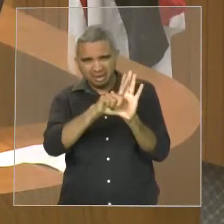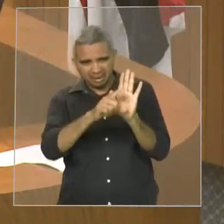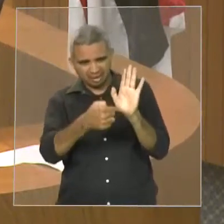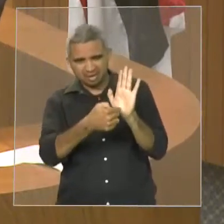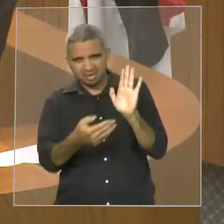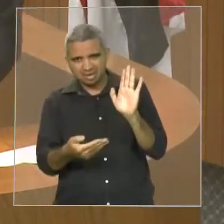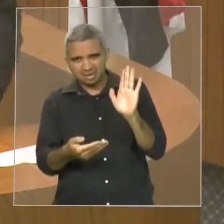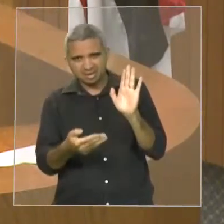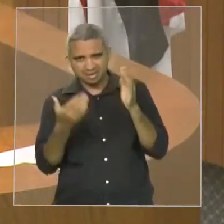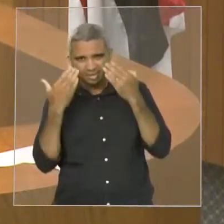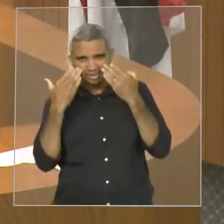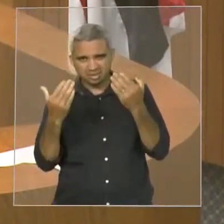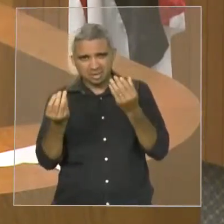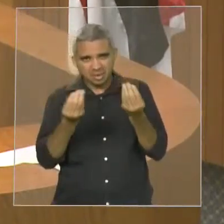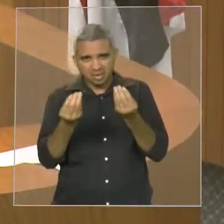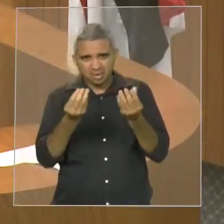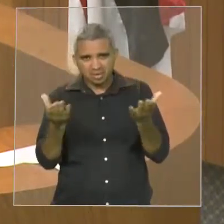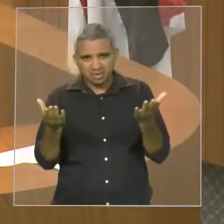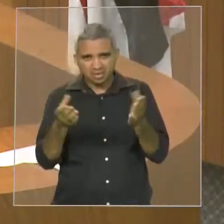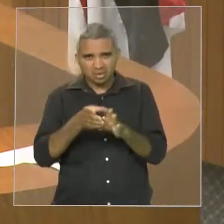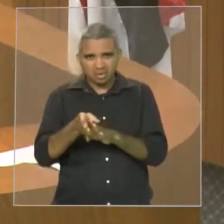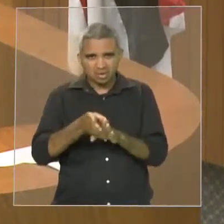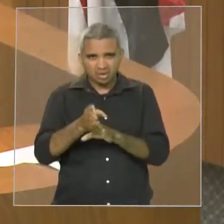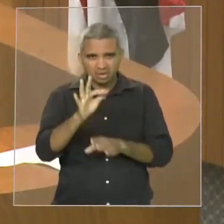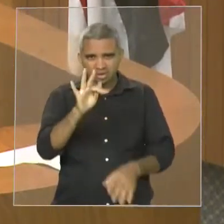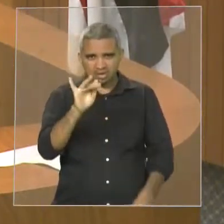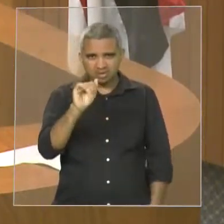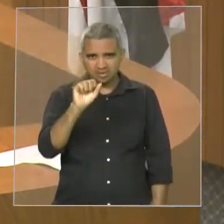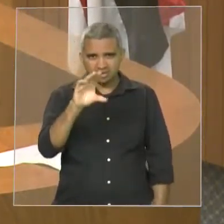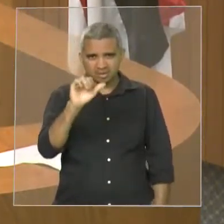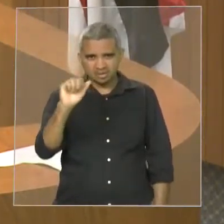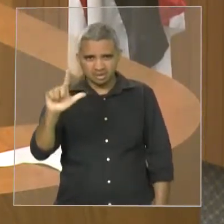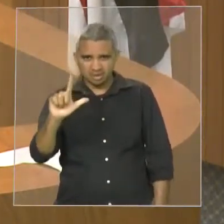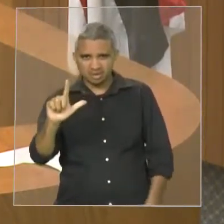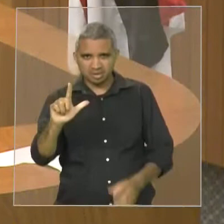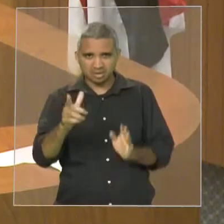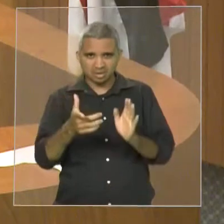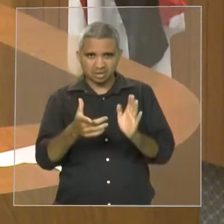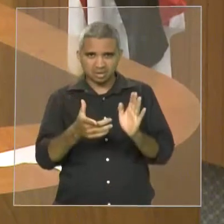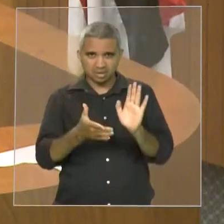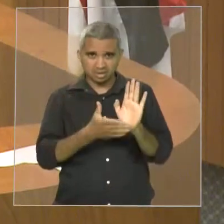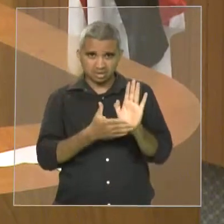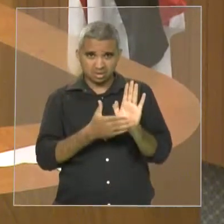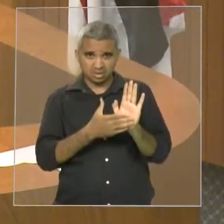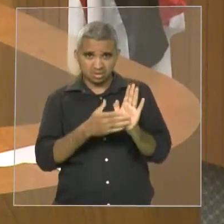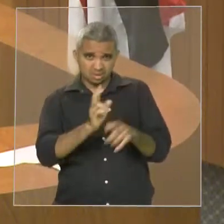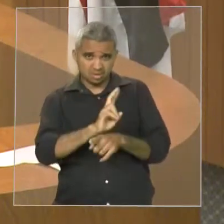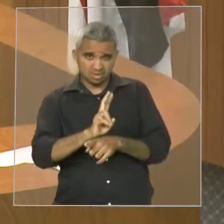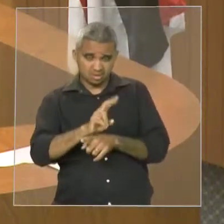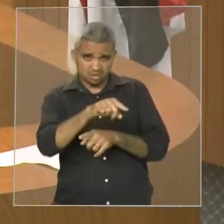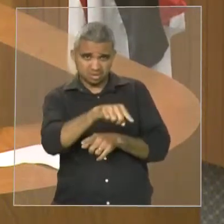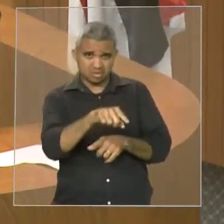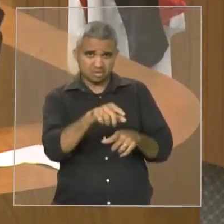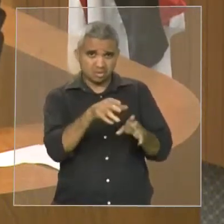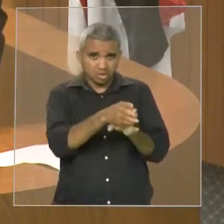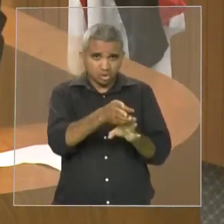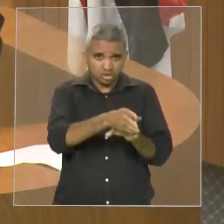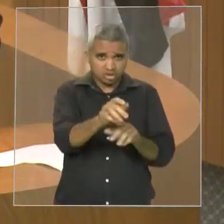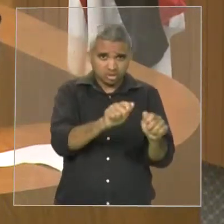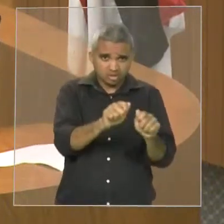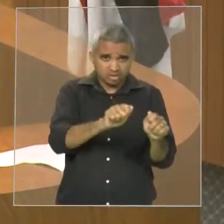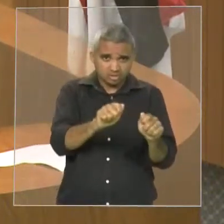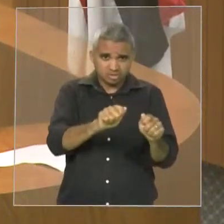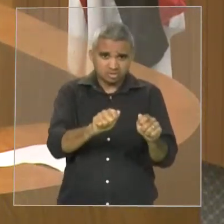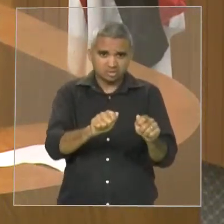transparência? Um conselho fiscal, deputado Antônio Pereira, que para poder fiscalizar o conselho administrativo, deputada Adilades, vou ler aqui,